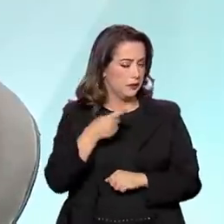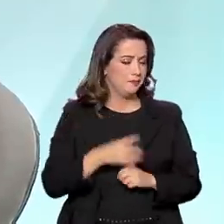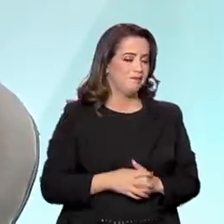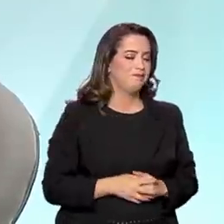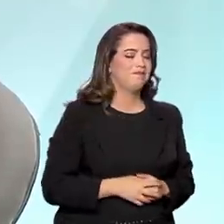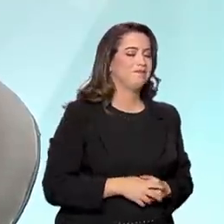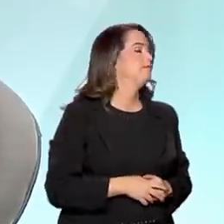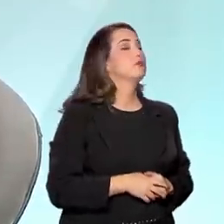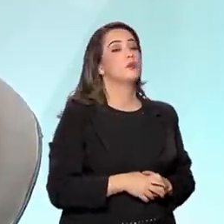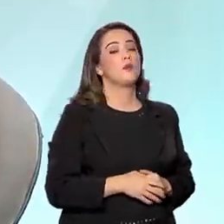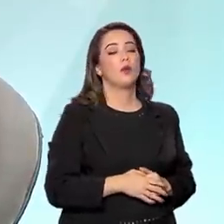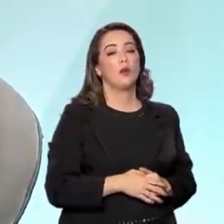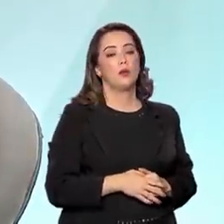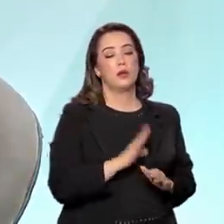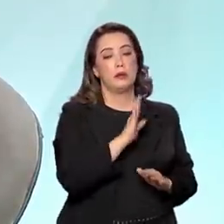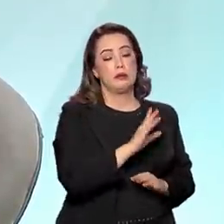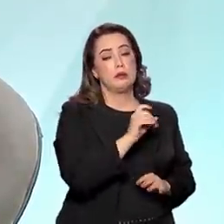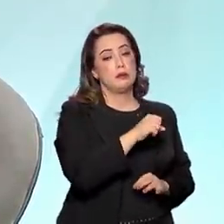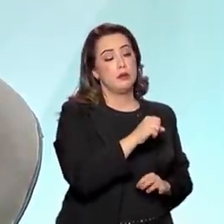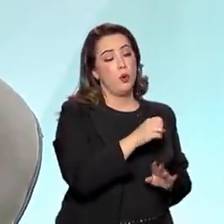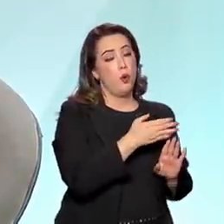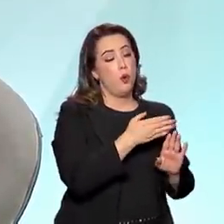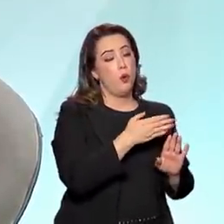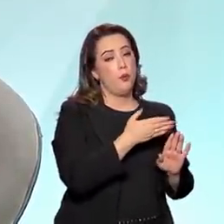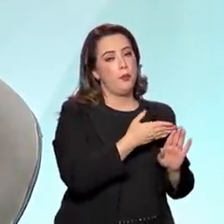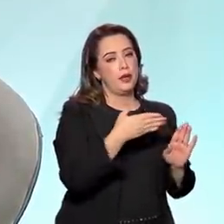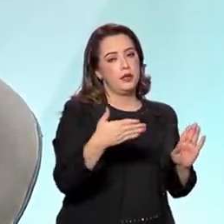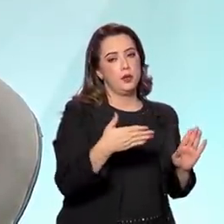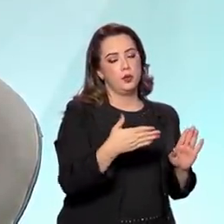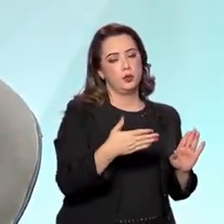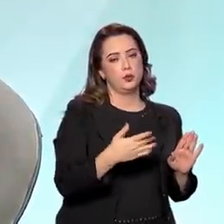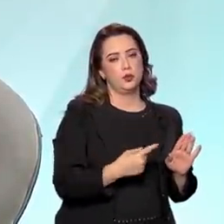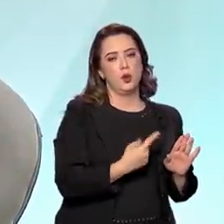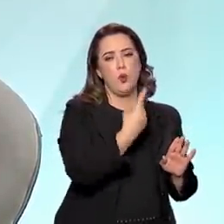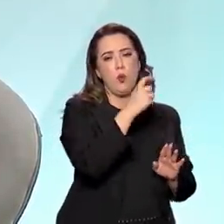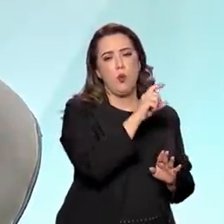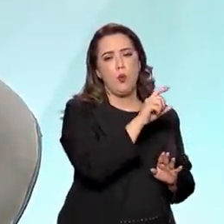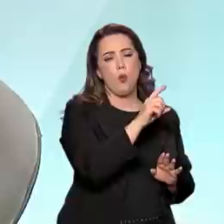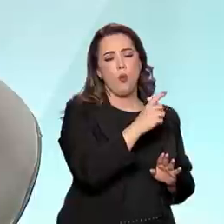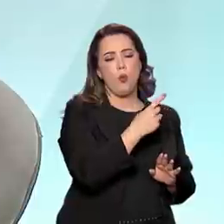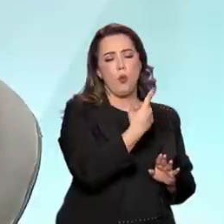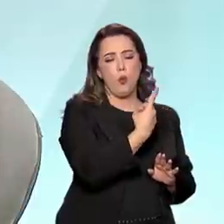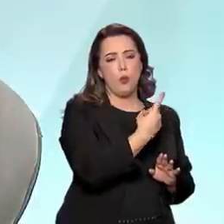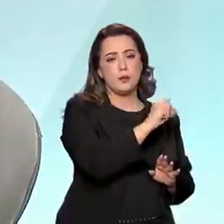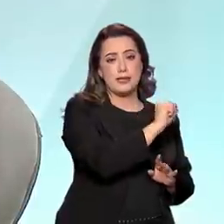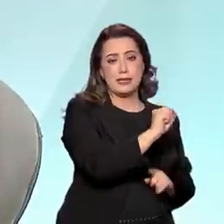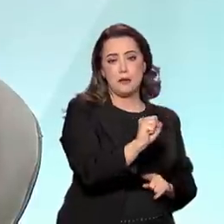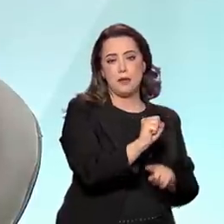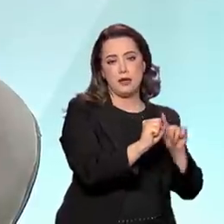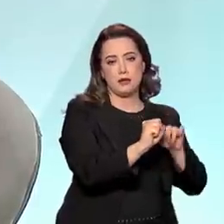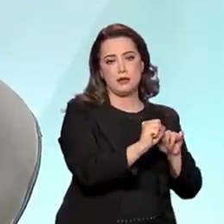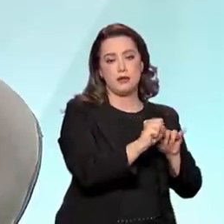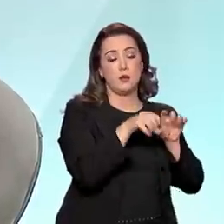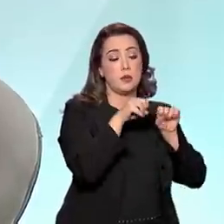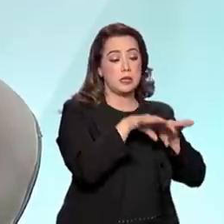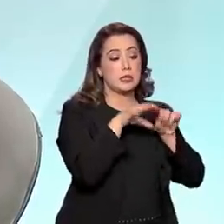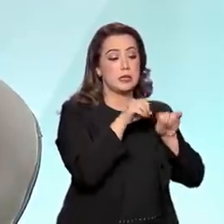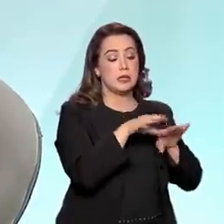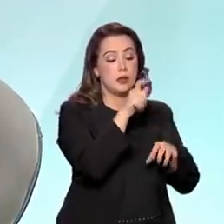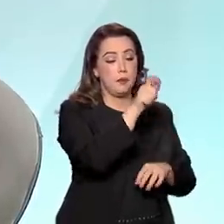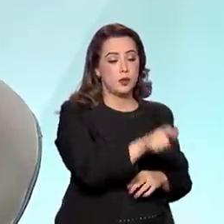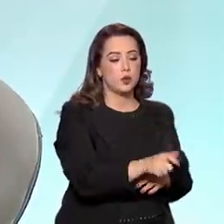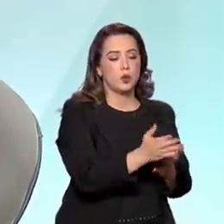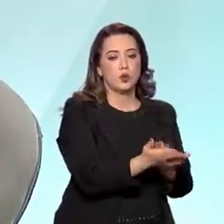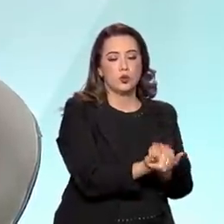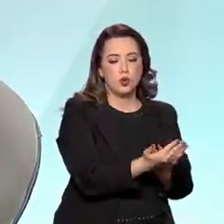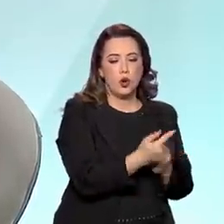serviço militar o pedido no primeiro semestre praticamente a instrução em cima do soldado né no